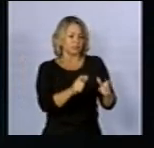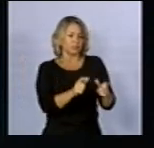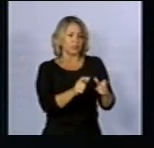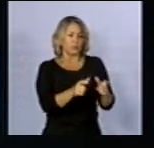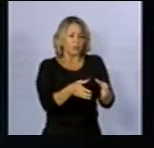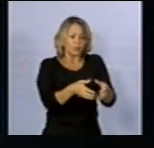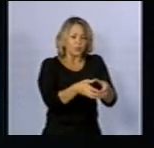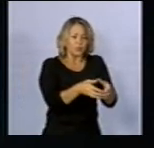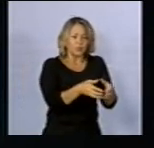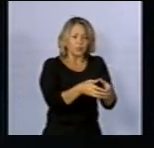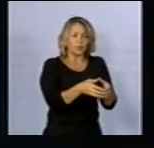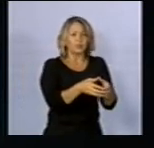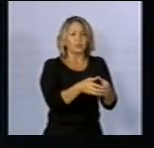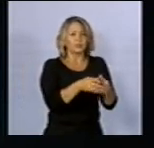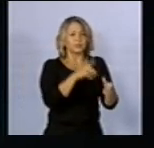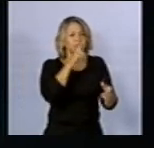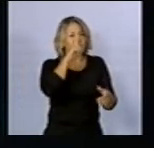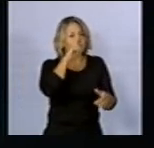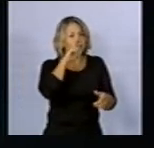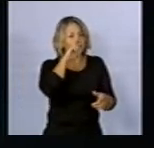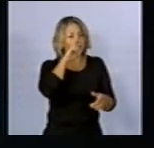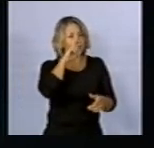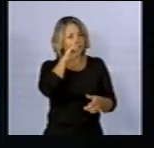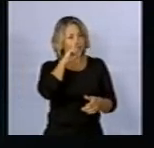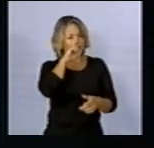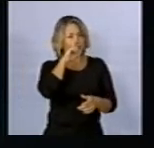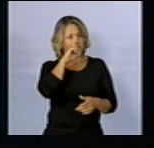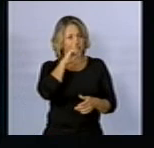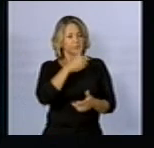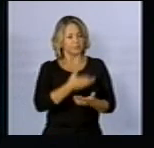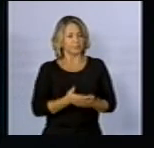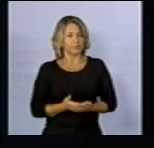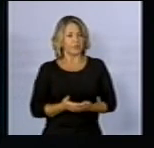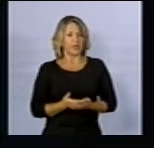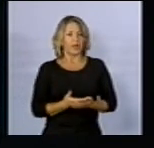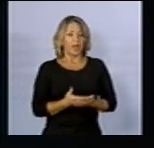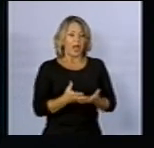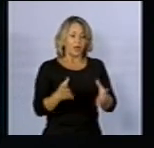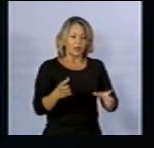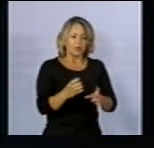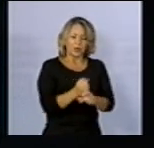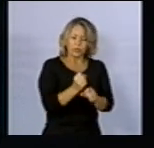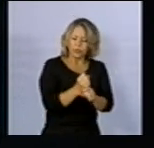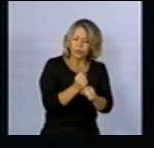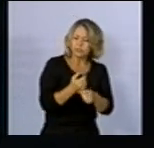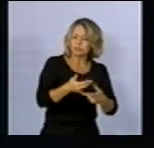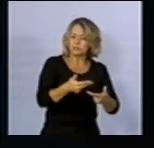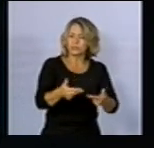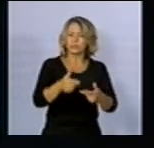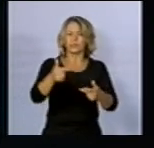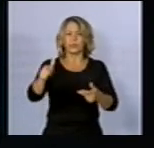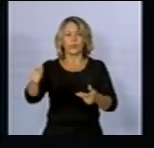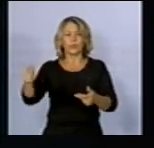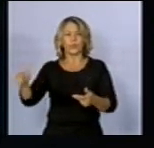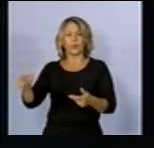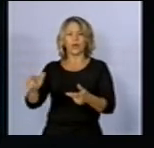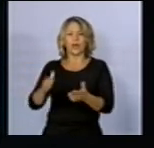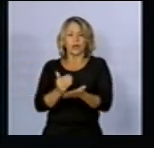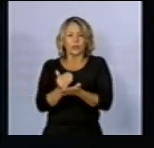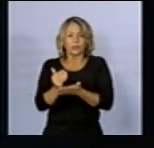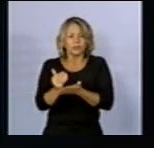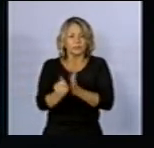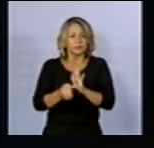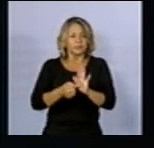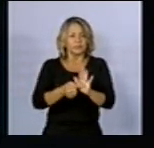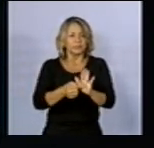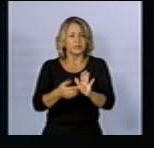nesse grupo provavelmente, possivelmente carcinogênico. Com um acúmulo de evidências, ele caminhou para se tornar